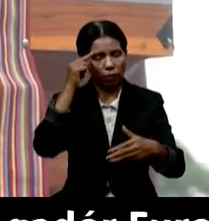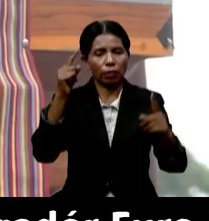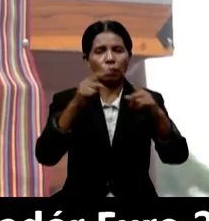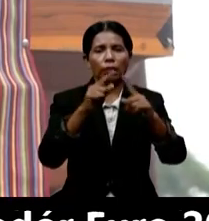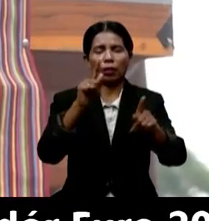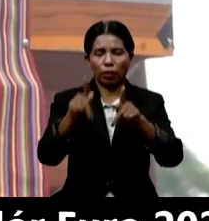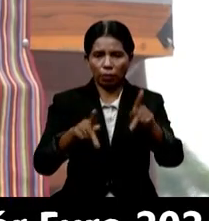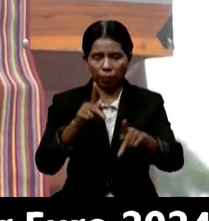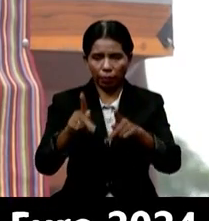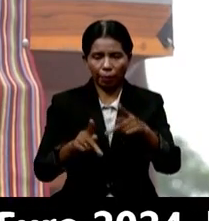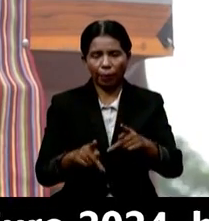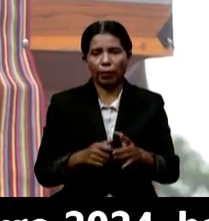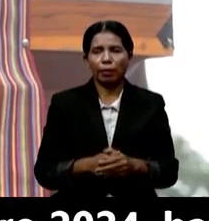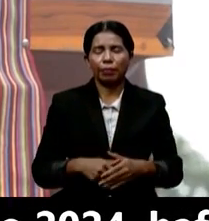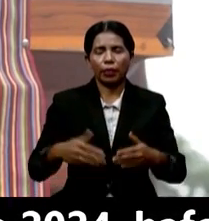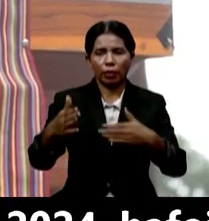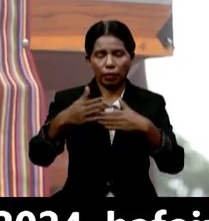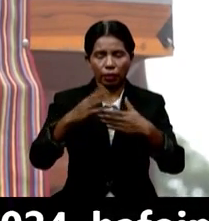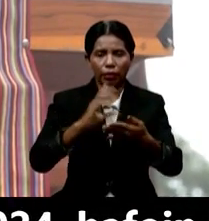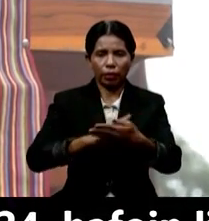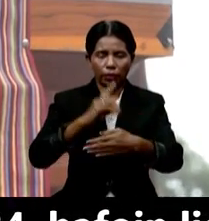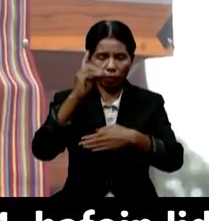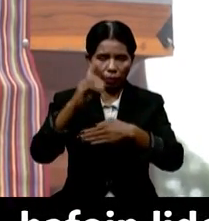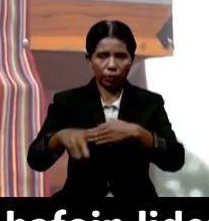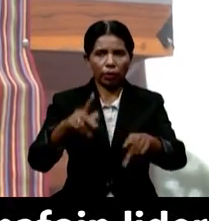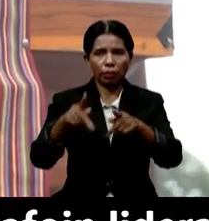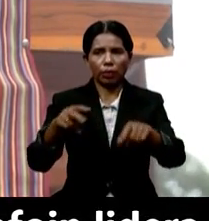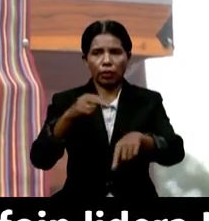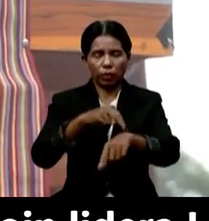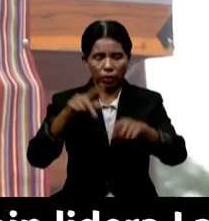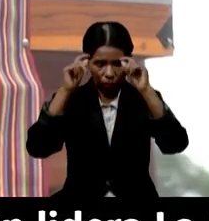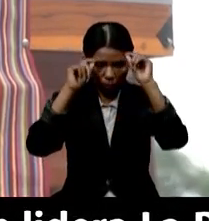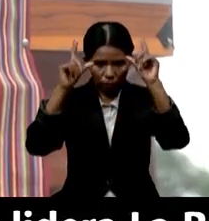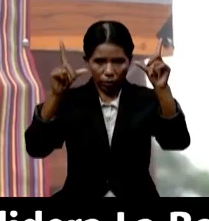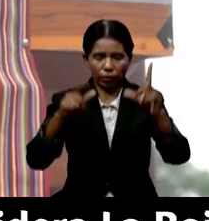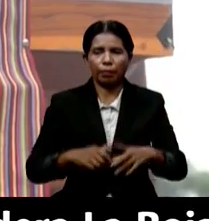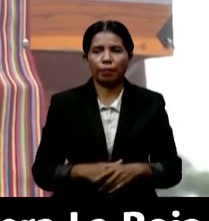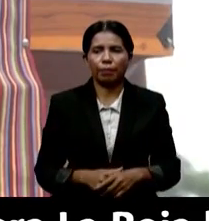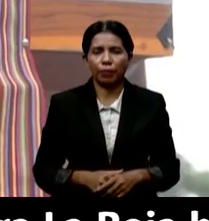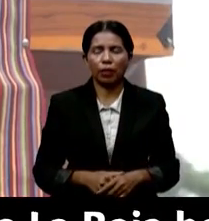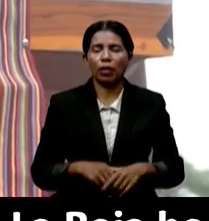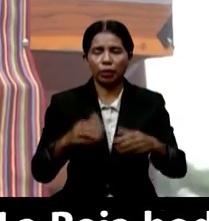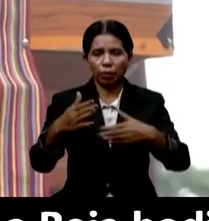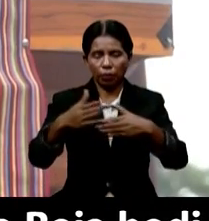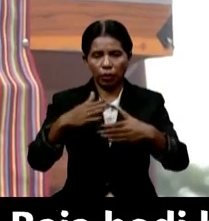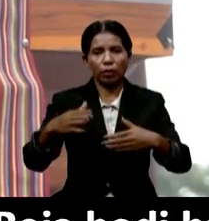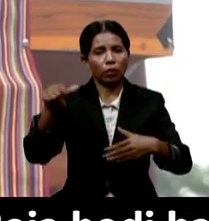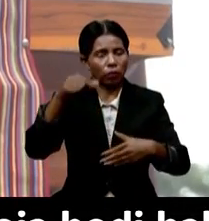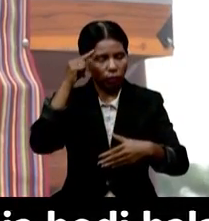povo, além de a cabeça de desenvolvimento do povo e território nacional toma. A cabeça de governação do